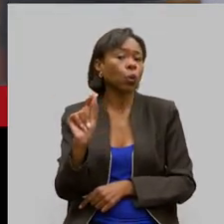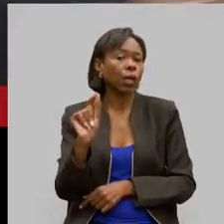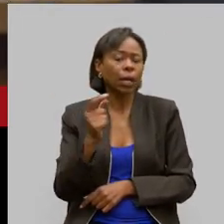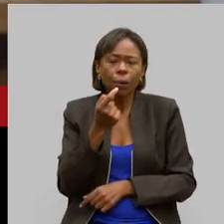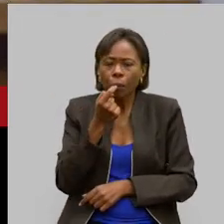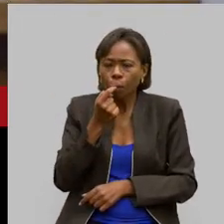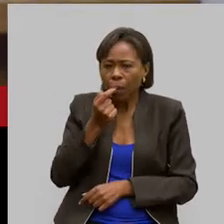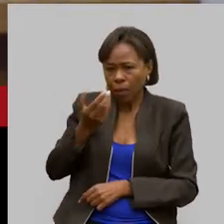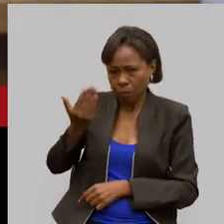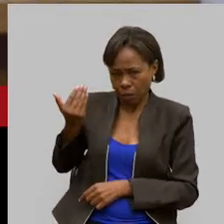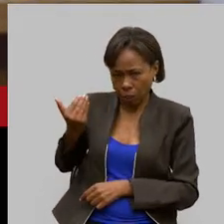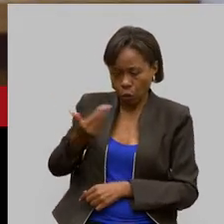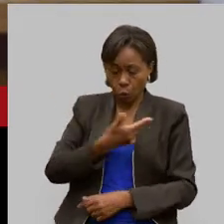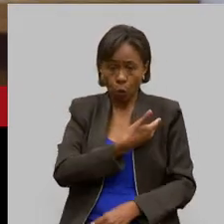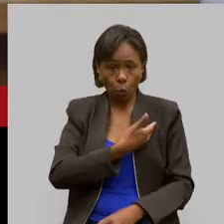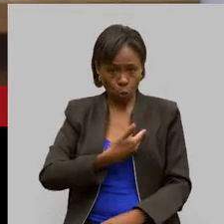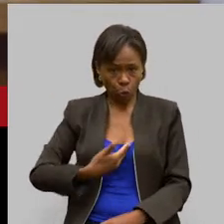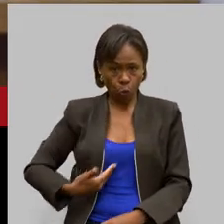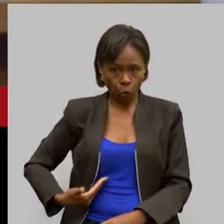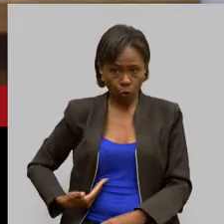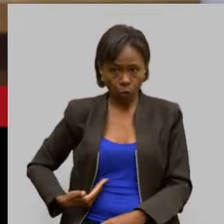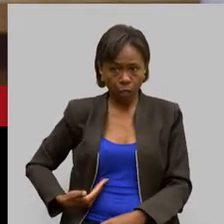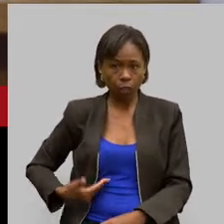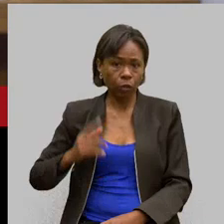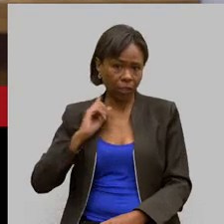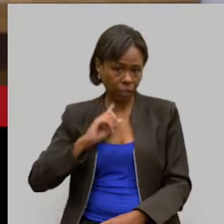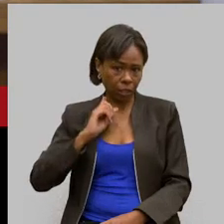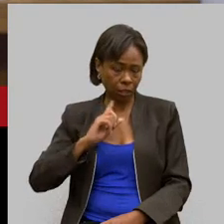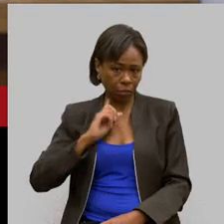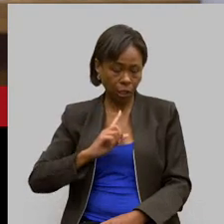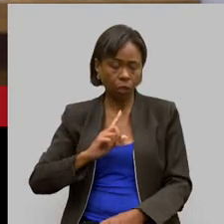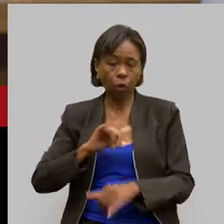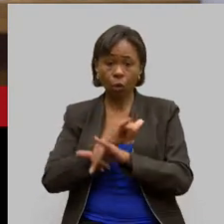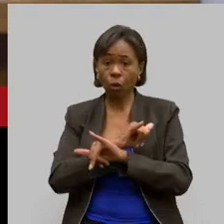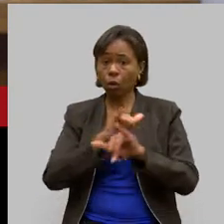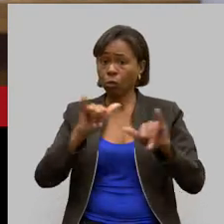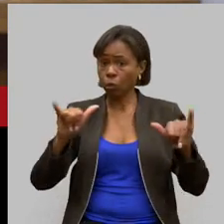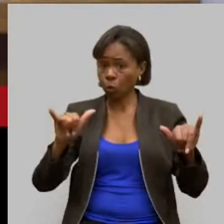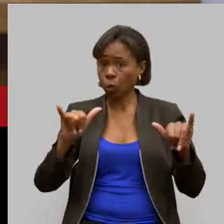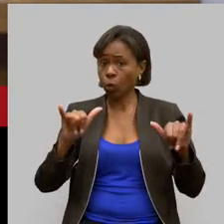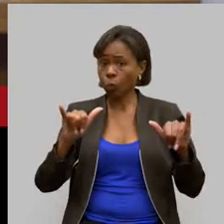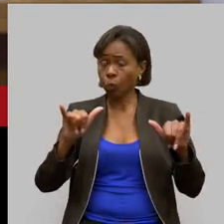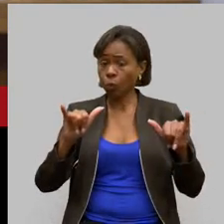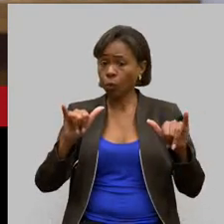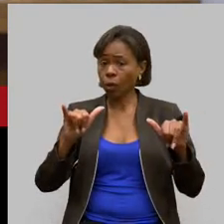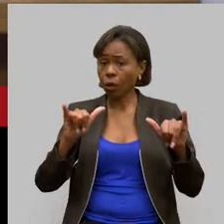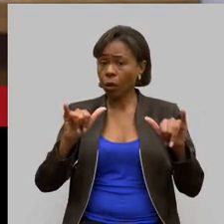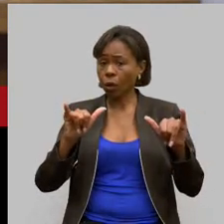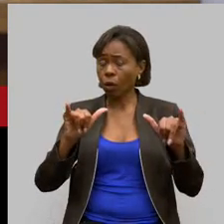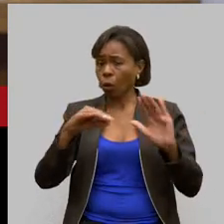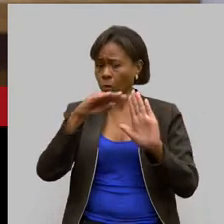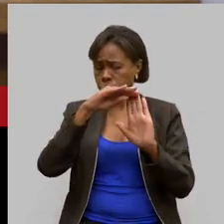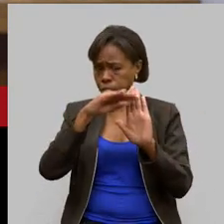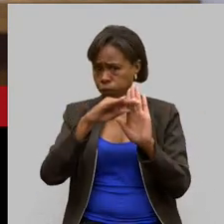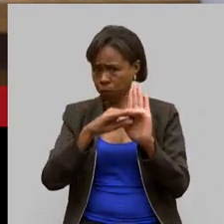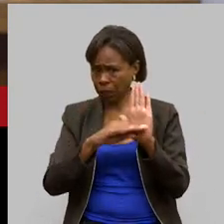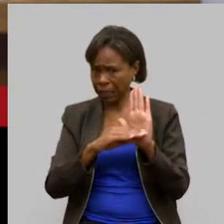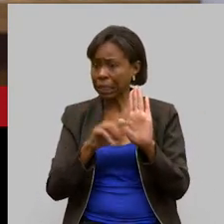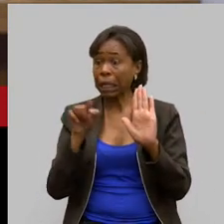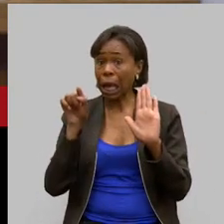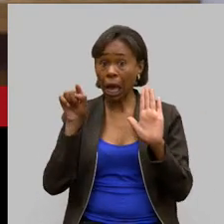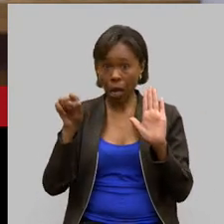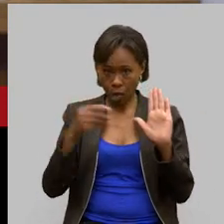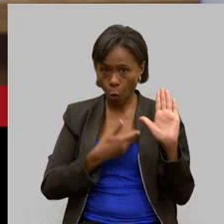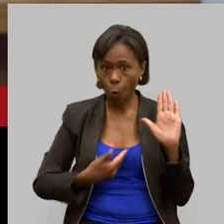governador ele ele Ele publicou um ato em que ele Ele ordenou na verdade que